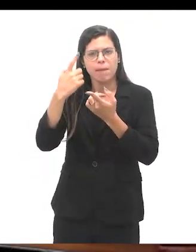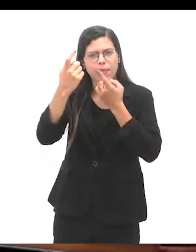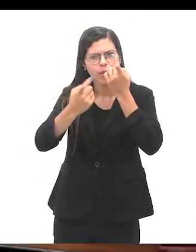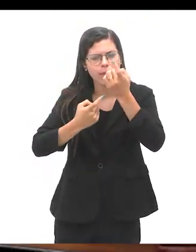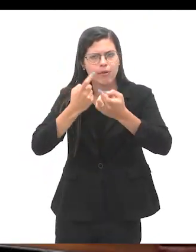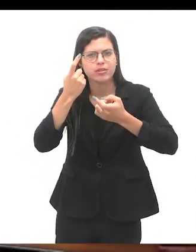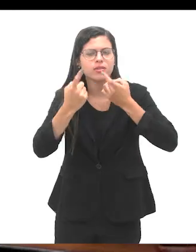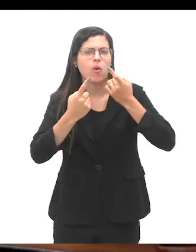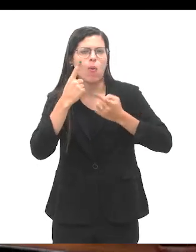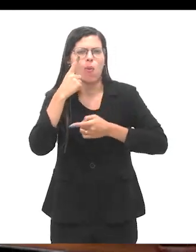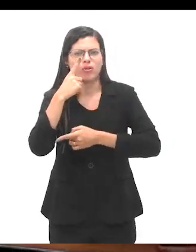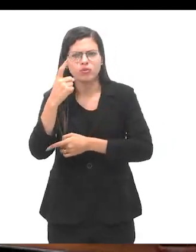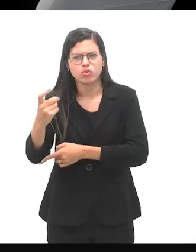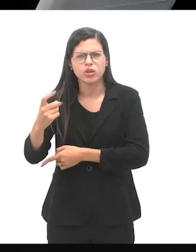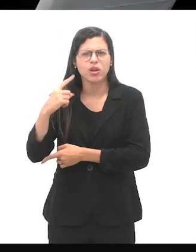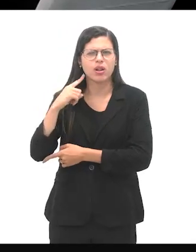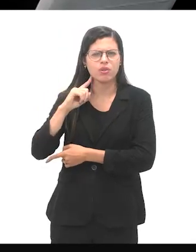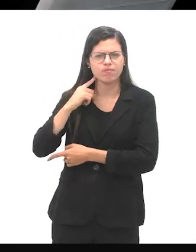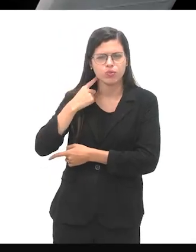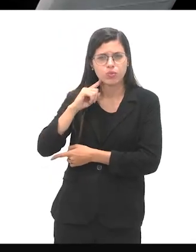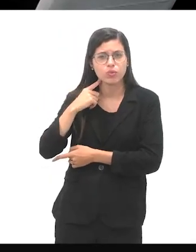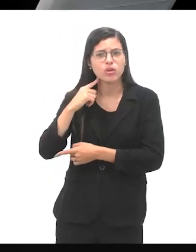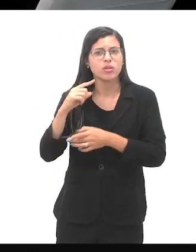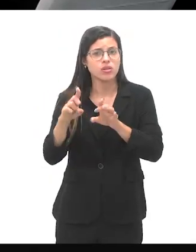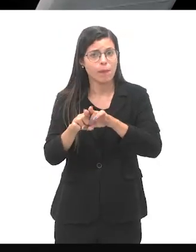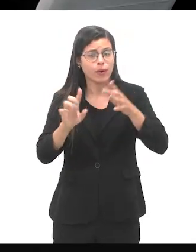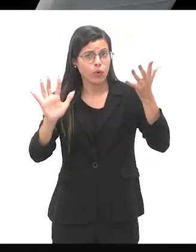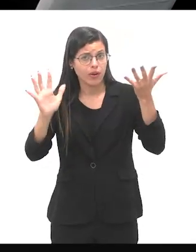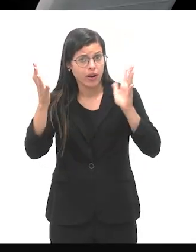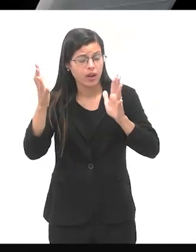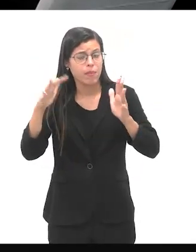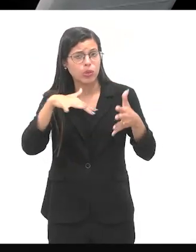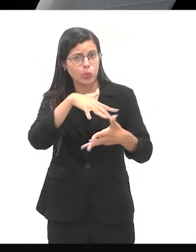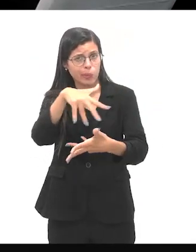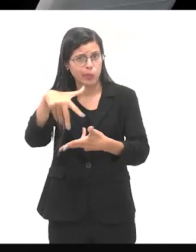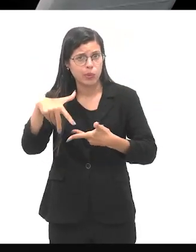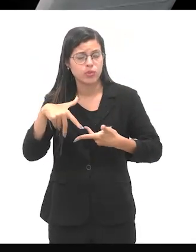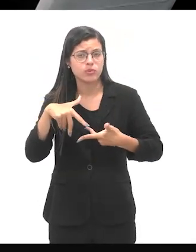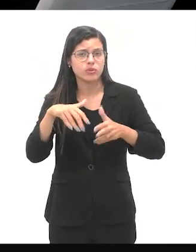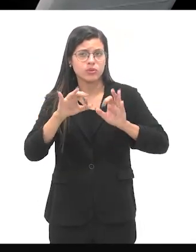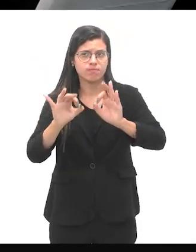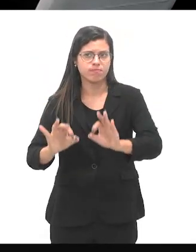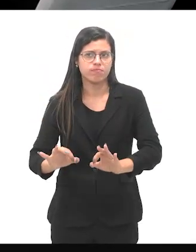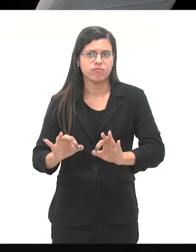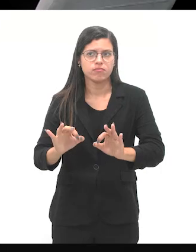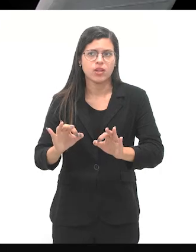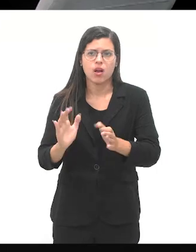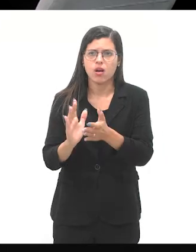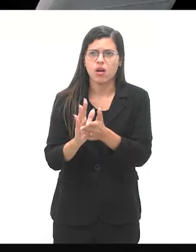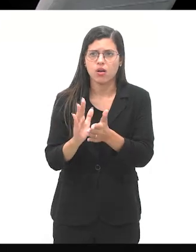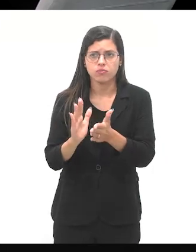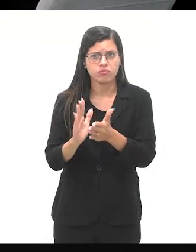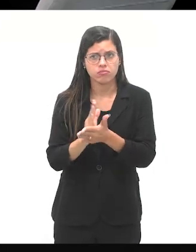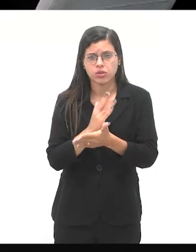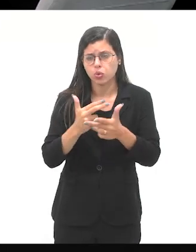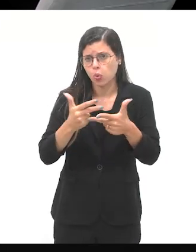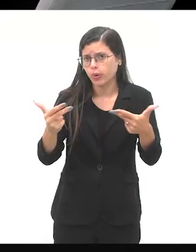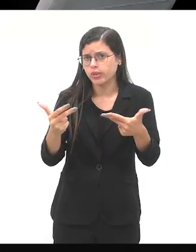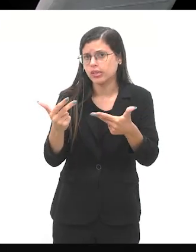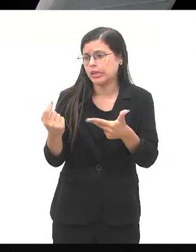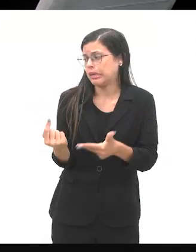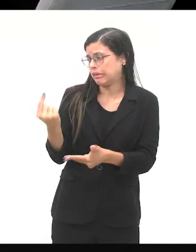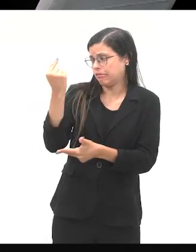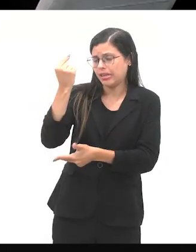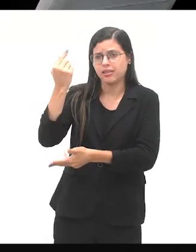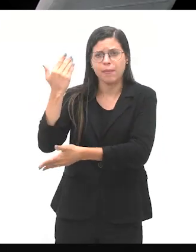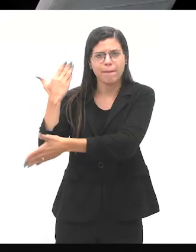preocupação com a poluição, com o clima do planeta, com certeza, muitas coisas que talvez lá